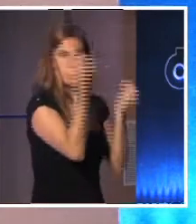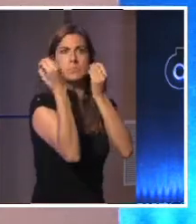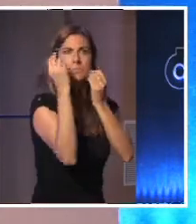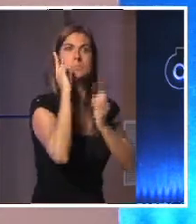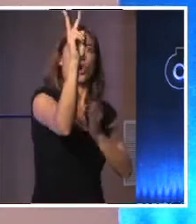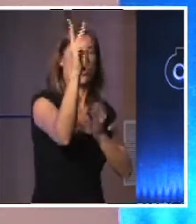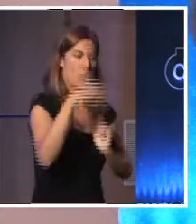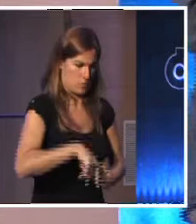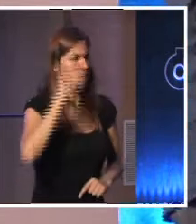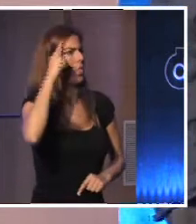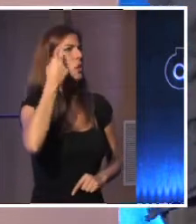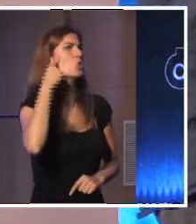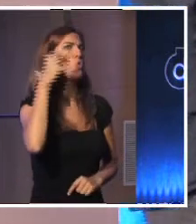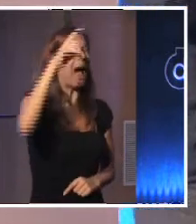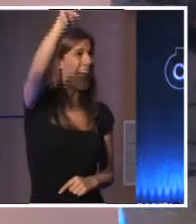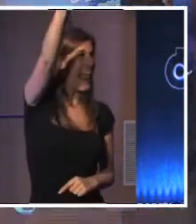som.